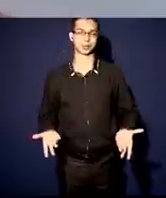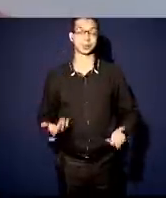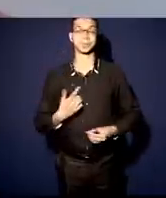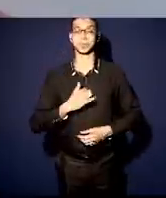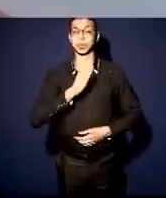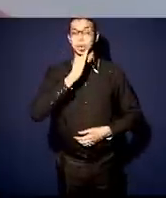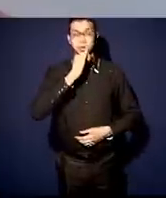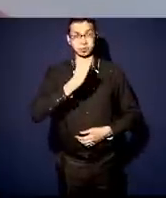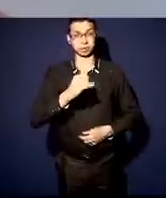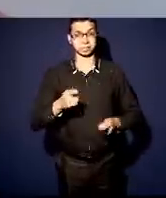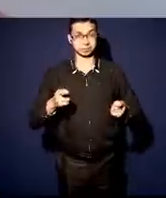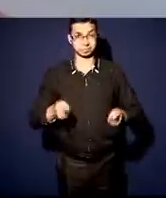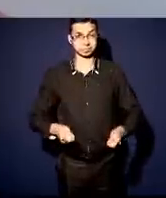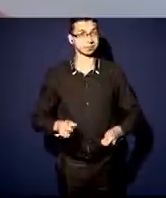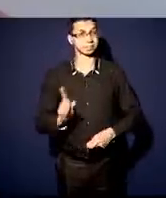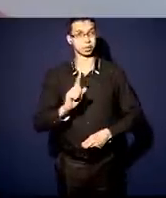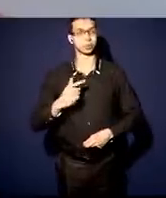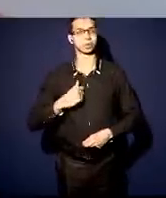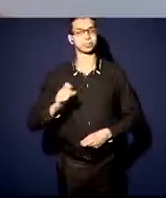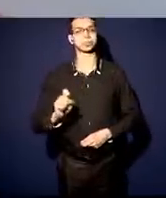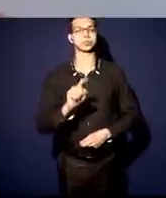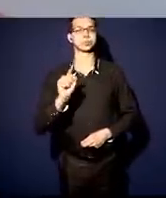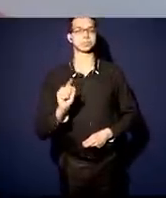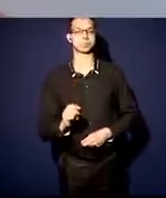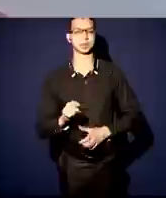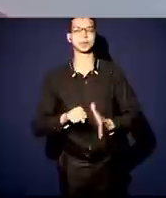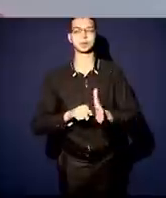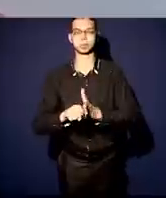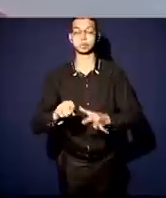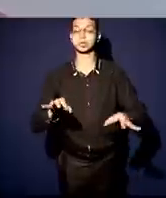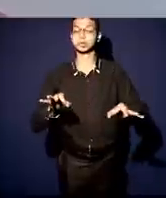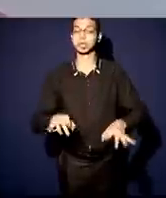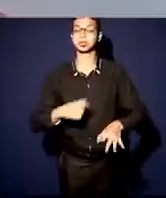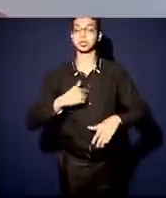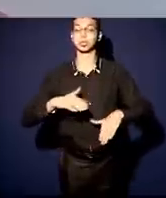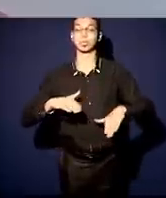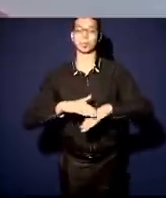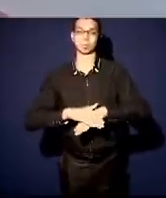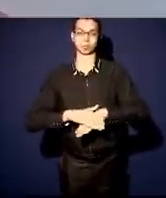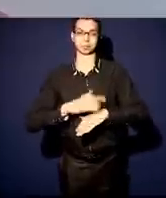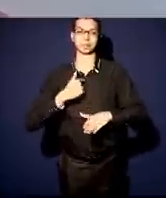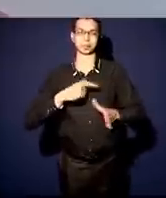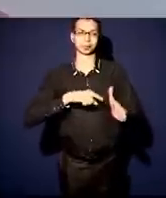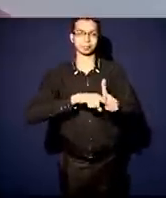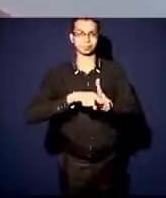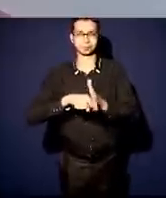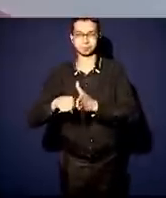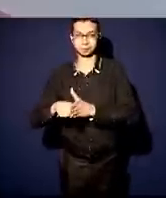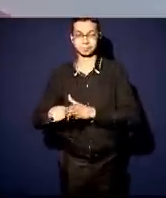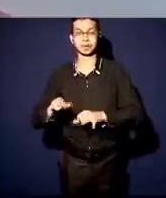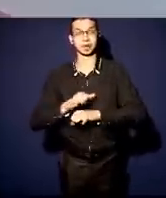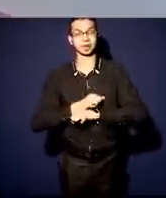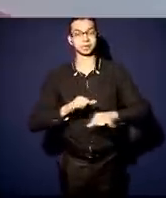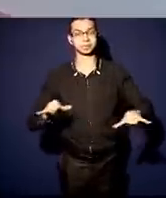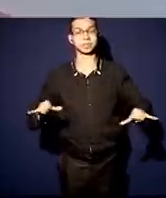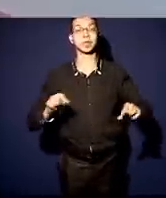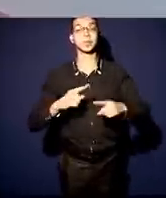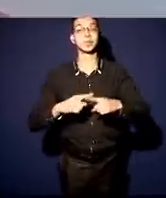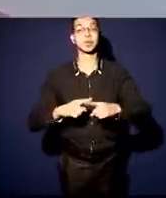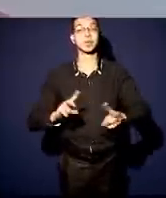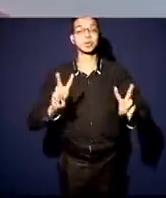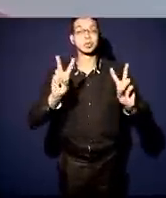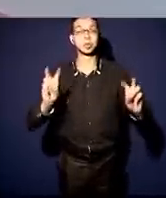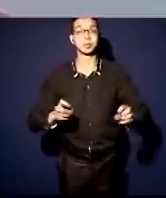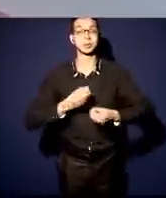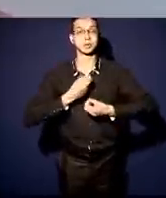mais uma interrogação, né, uma humildade perante os dados, né, de que talvez a gente não